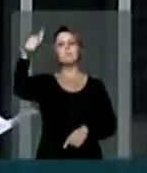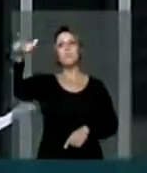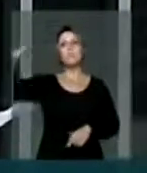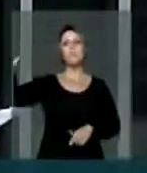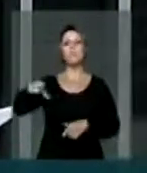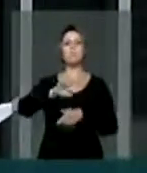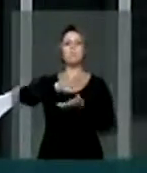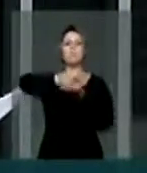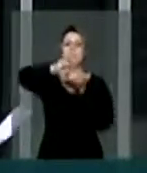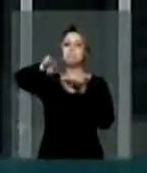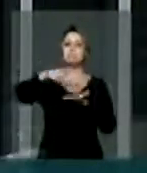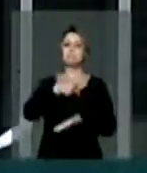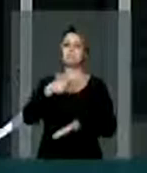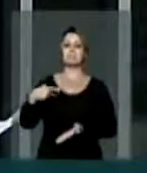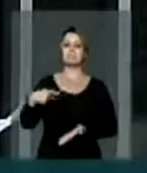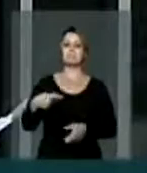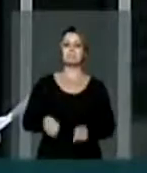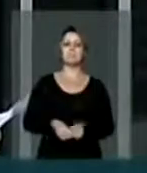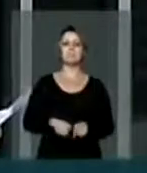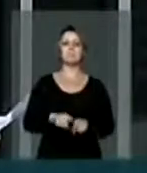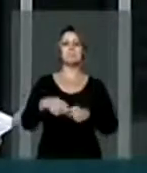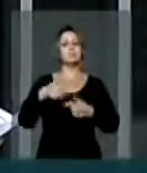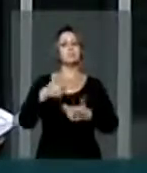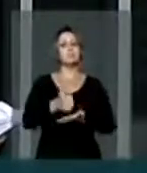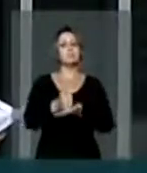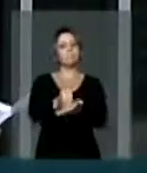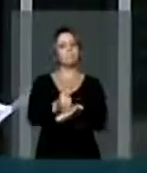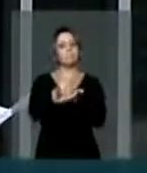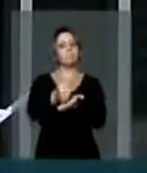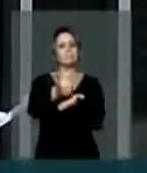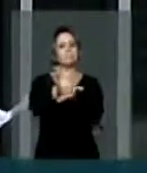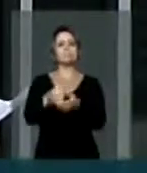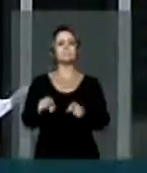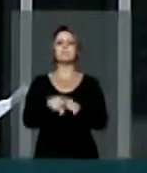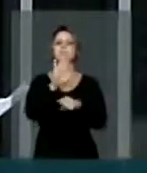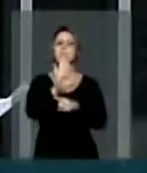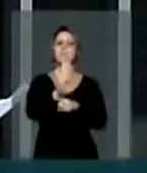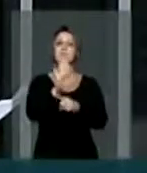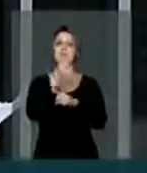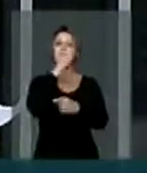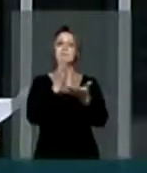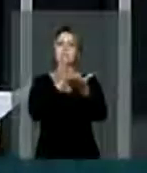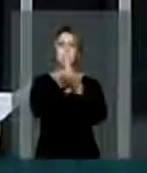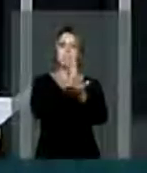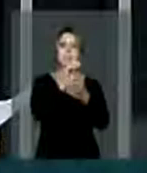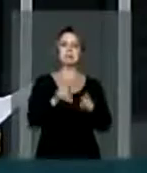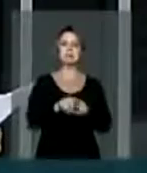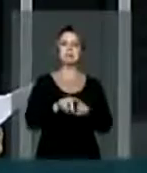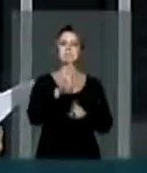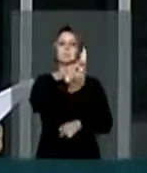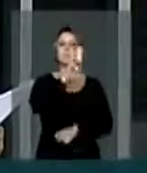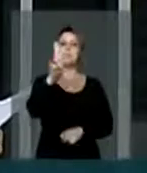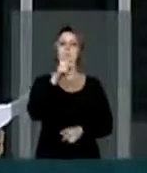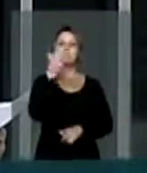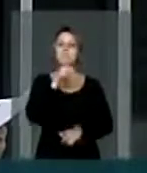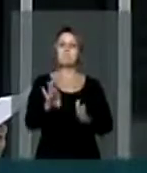denominações. Nós ficamos felizes pelo apoio de todos aqueles que foram solidários a nosso nome para nos fazer chegar a